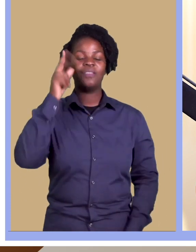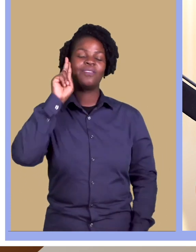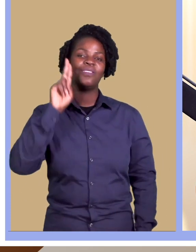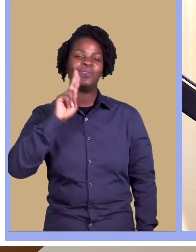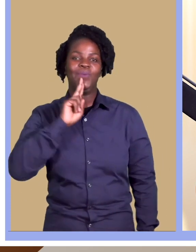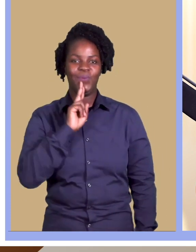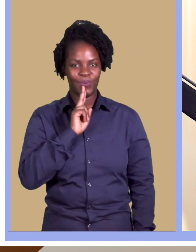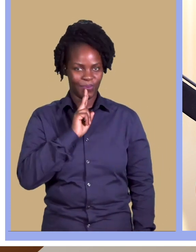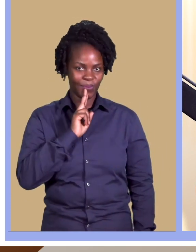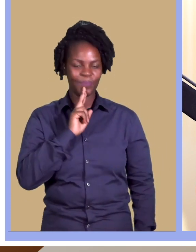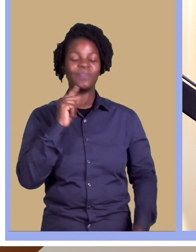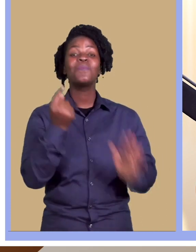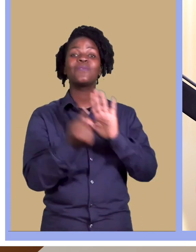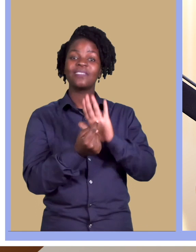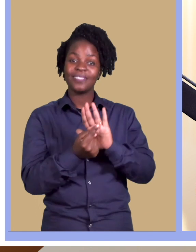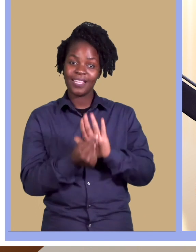capacidade de